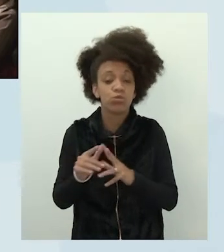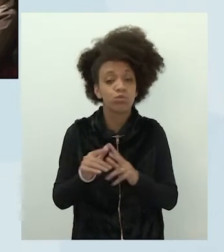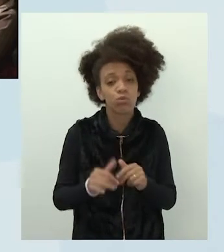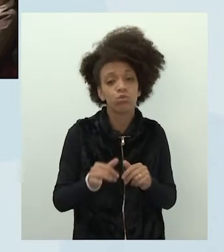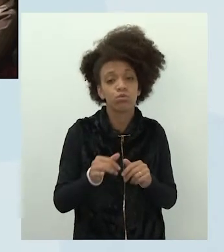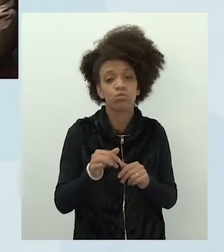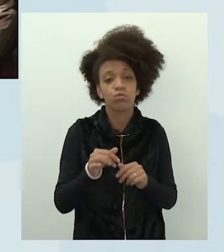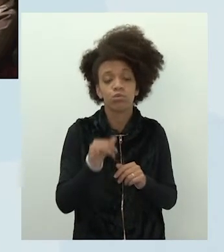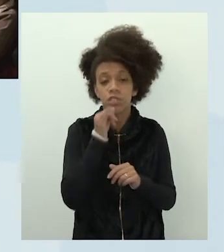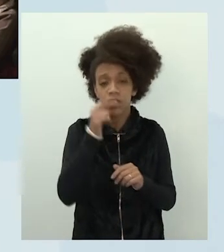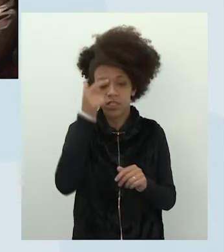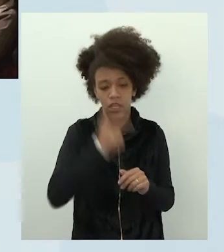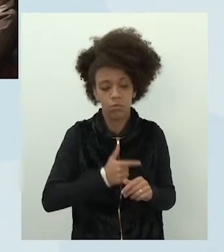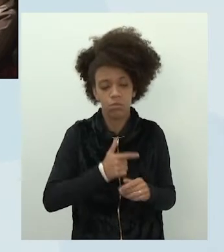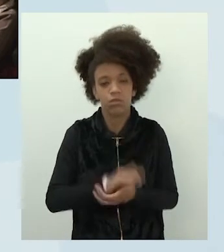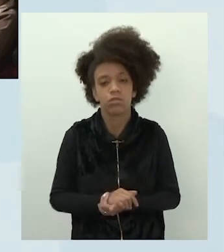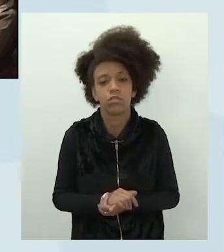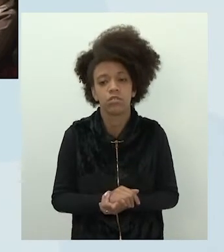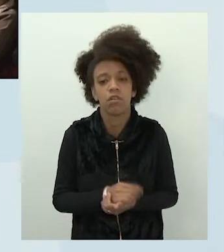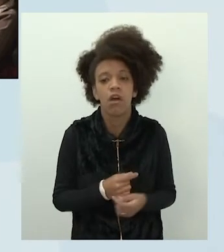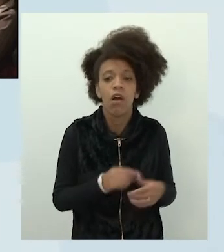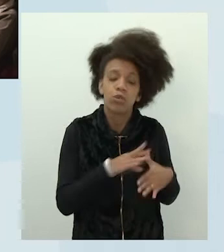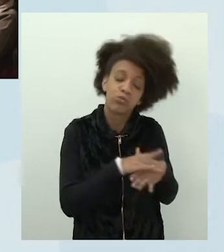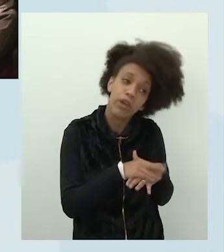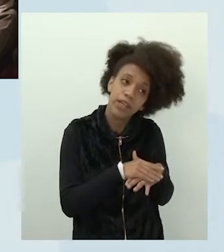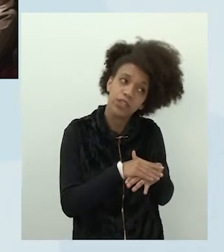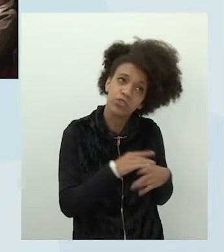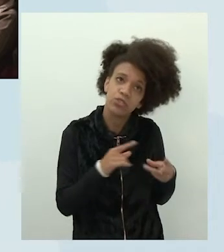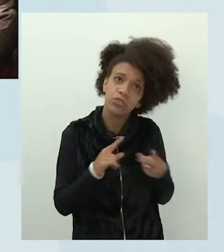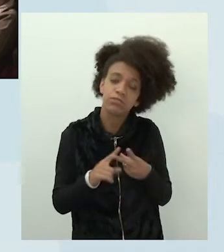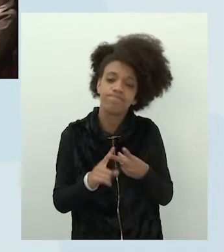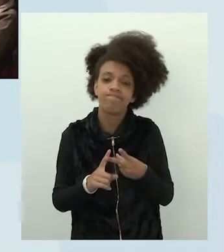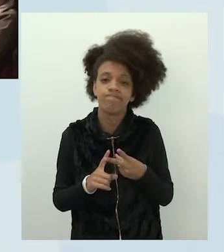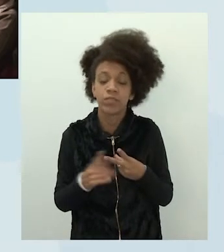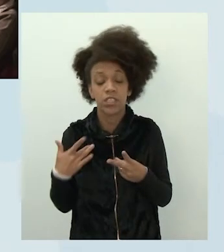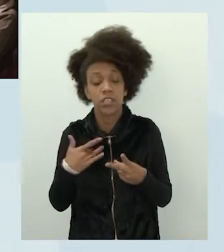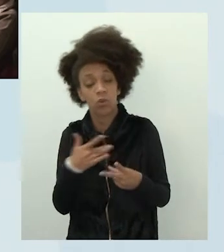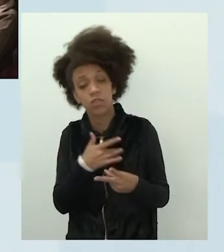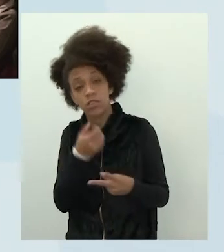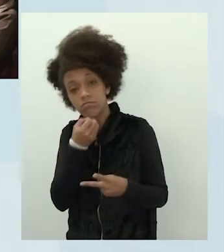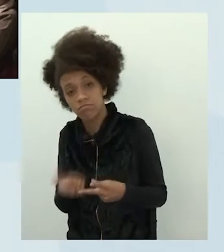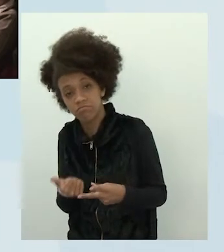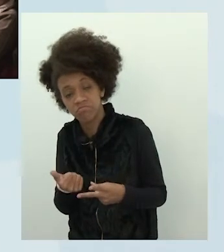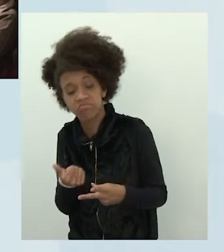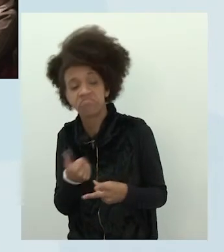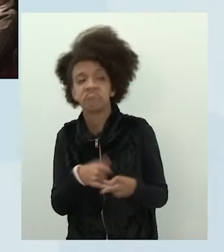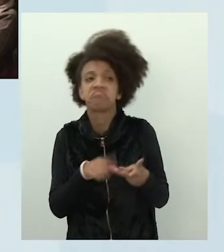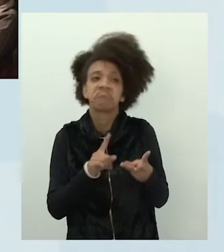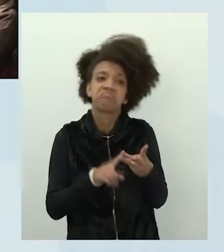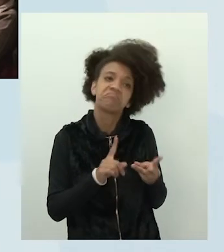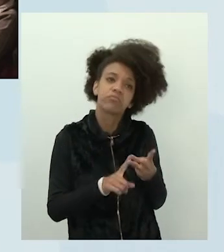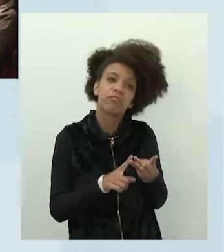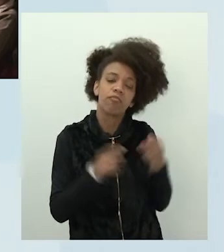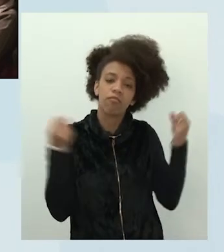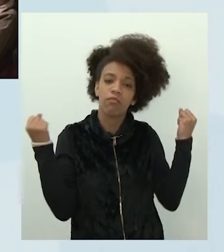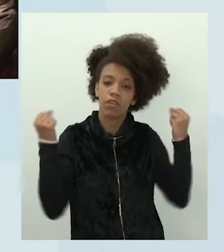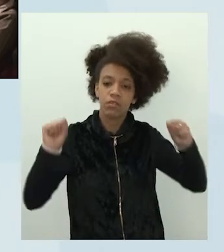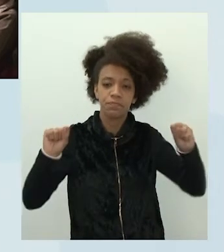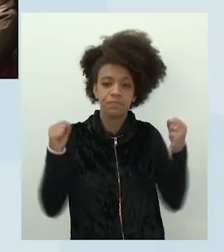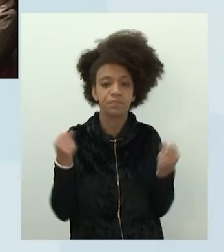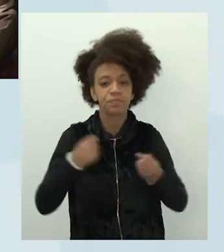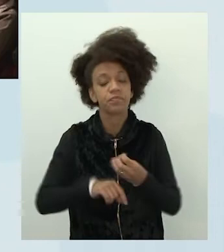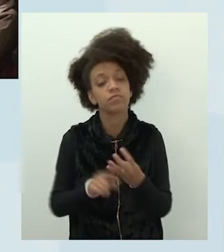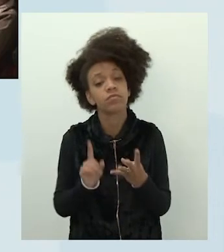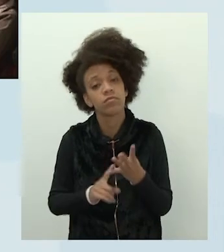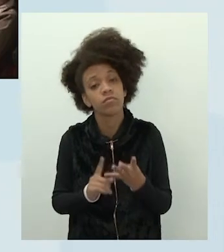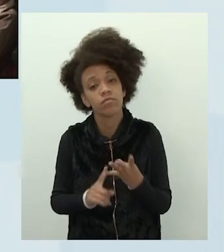tipos. Alguns doentes, alguns saudáveis, alguns fazendo esporte,